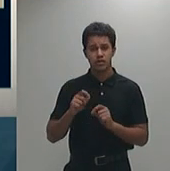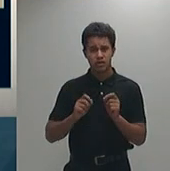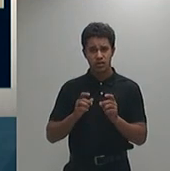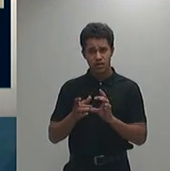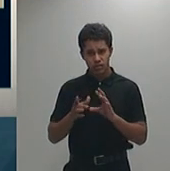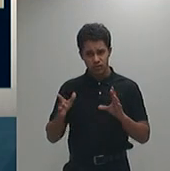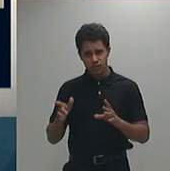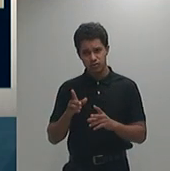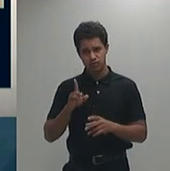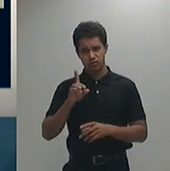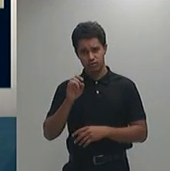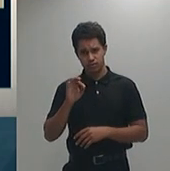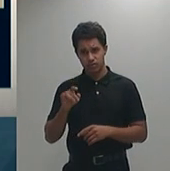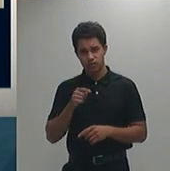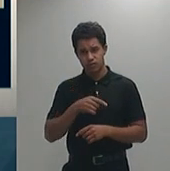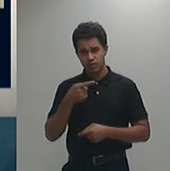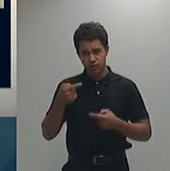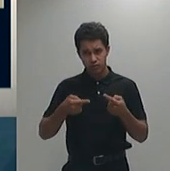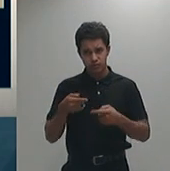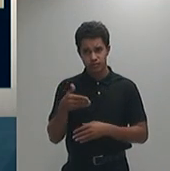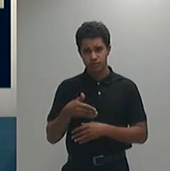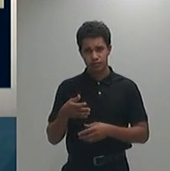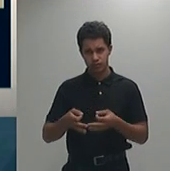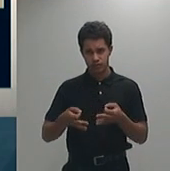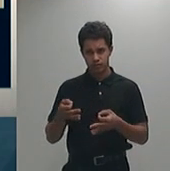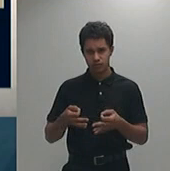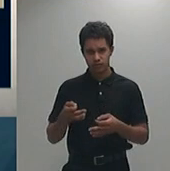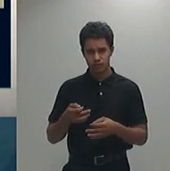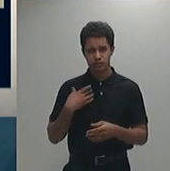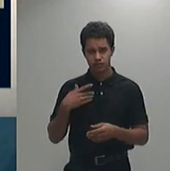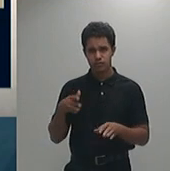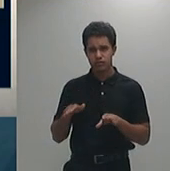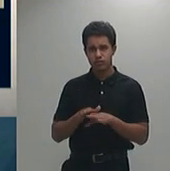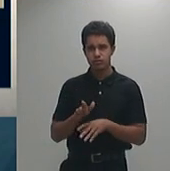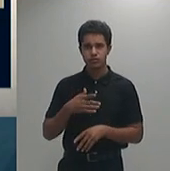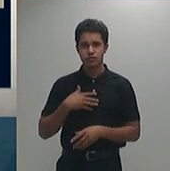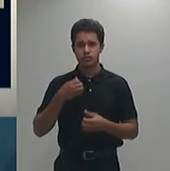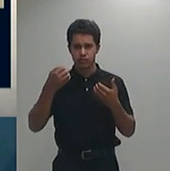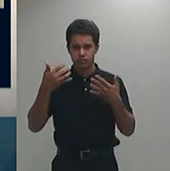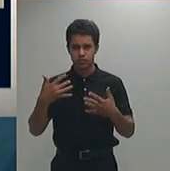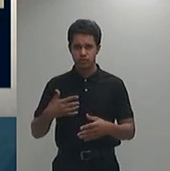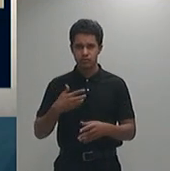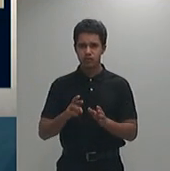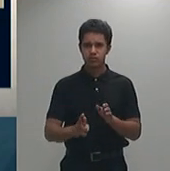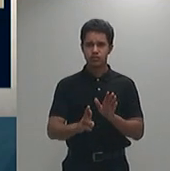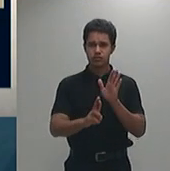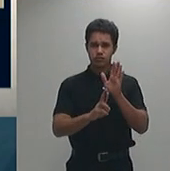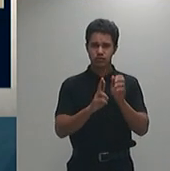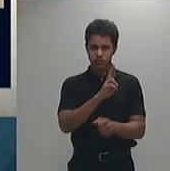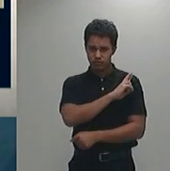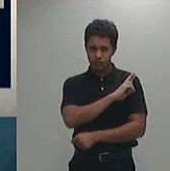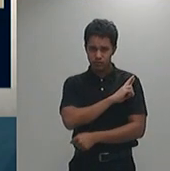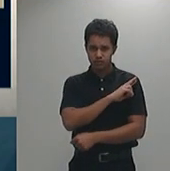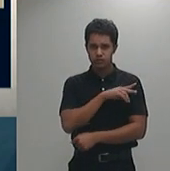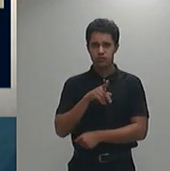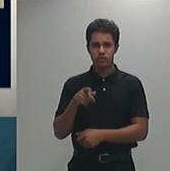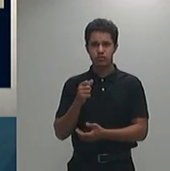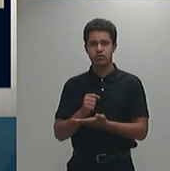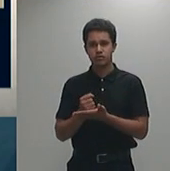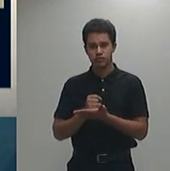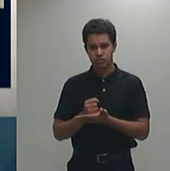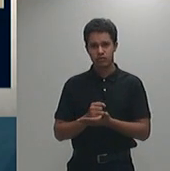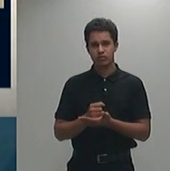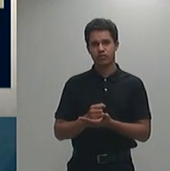os tem os julgados desta corte de Justiça comporta aplicação extensiva a responsabilização dos controladores prevista naquele artigo 24